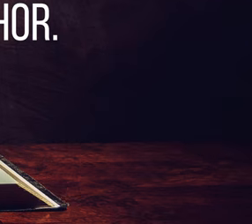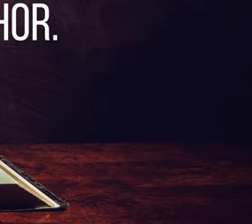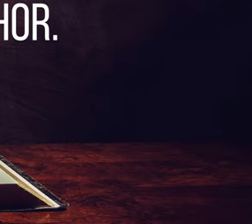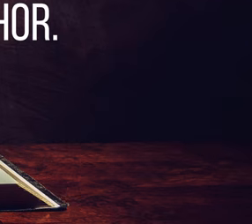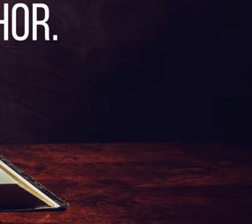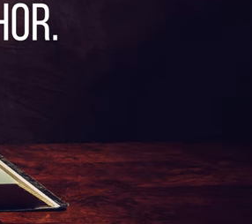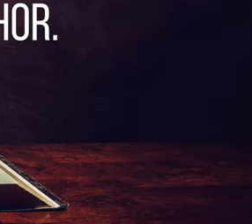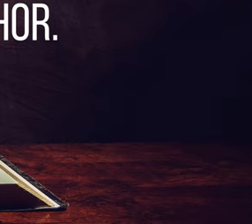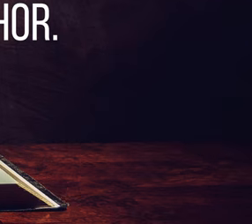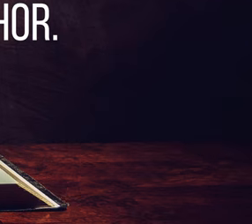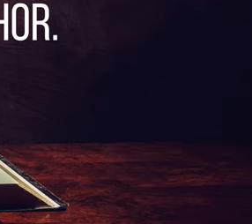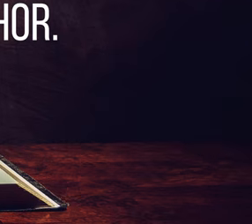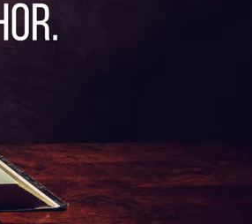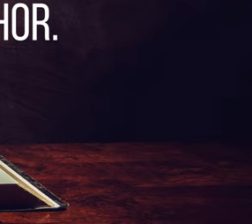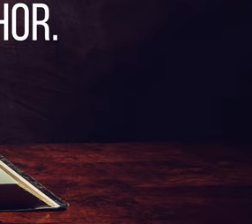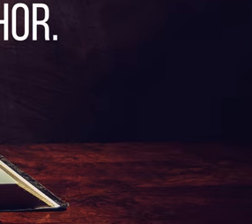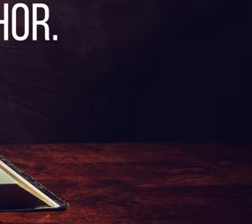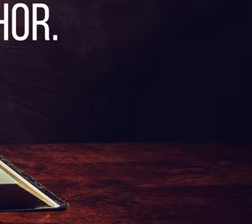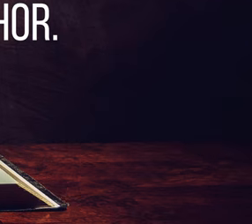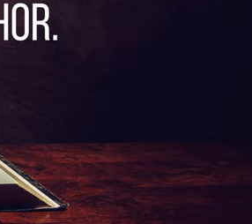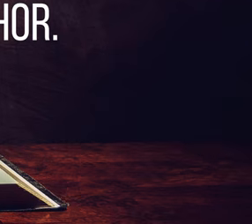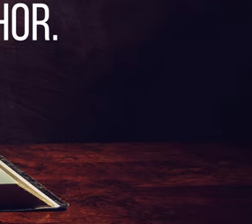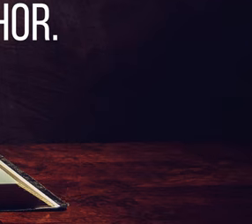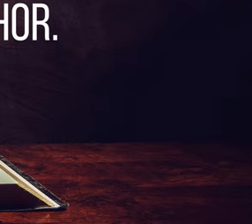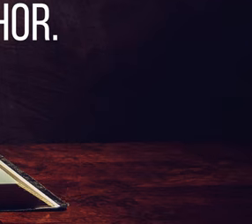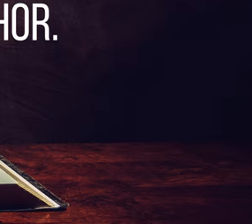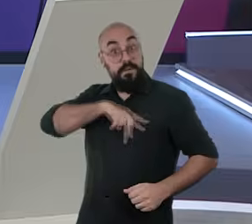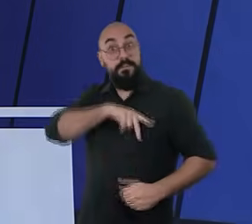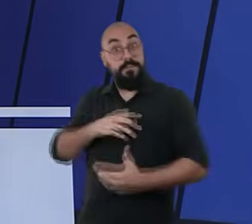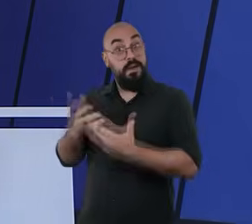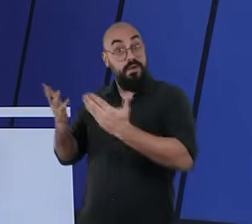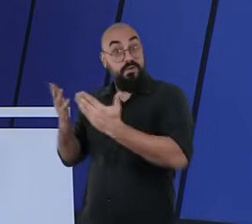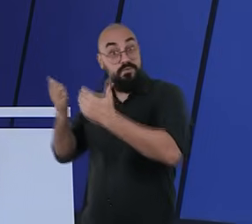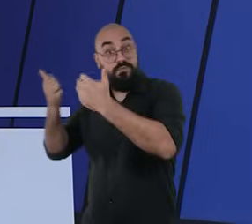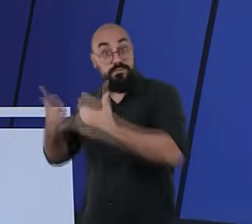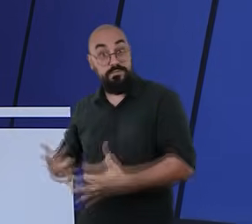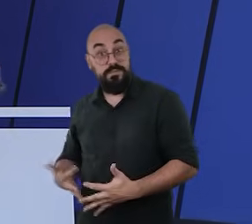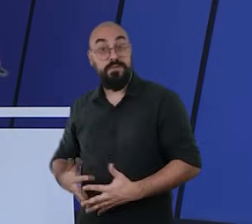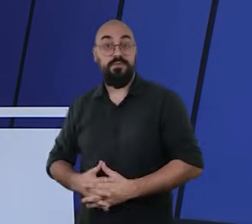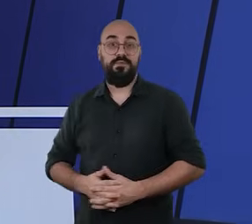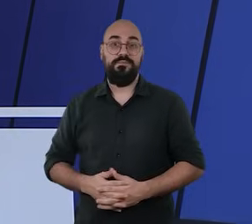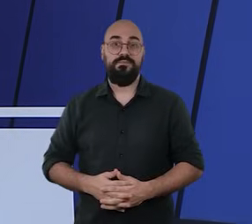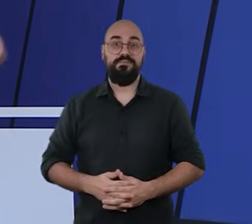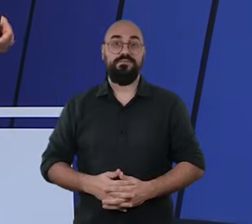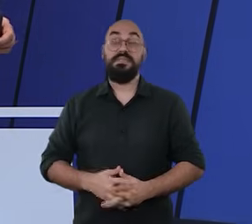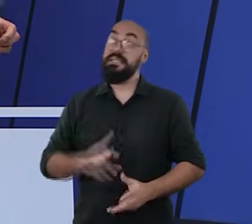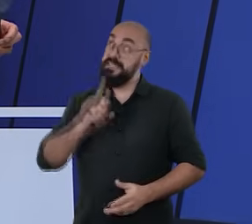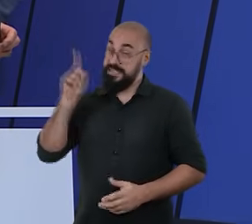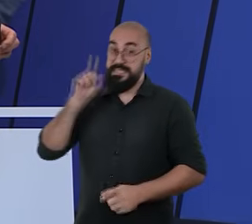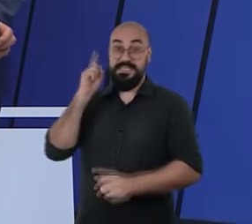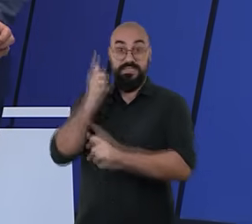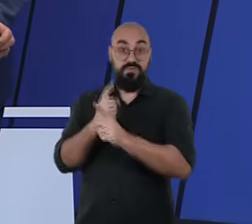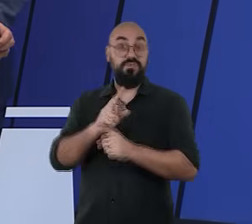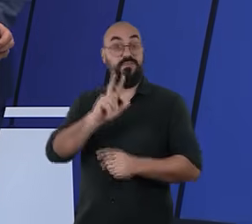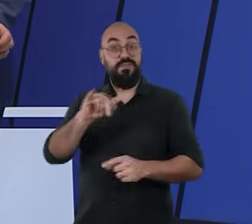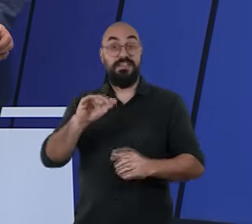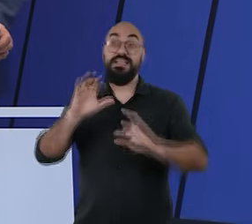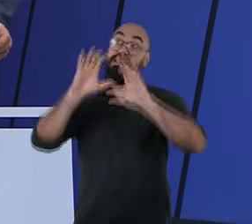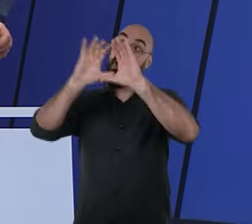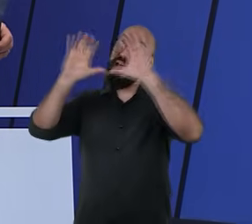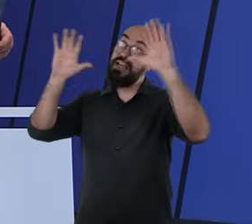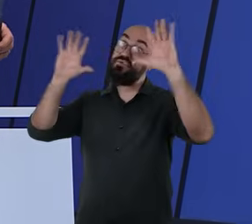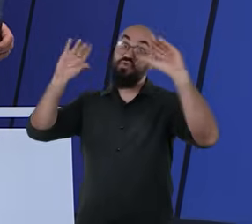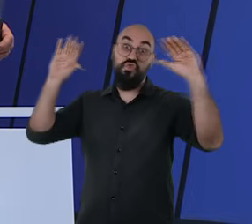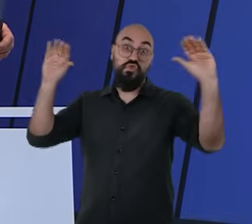estaremos para sempre com o Senhor, diz Paulo. Ou seja, esse encontro será nas nuvens. Na primeira